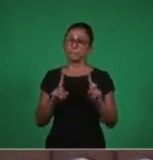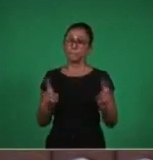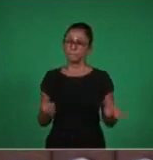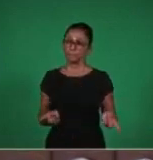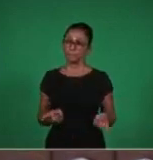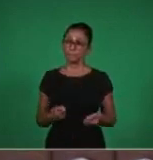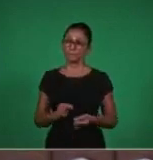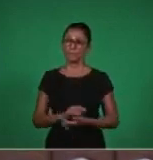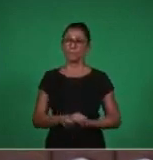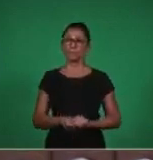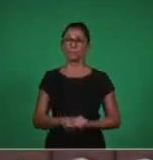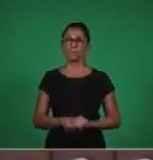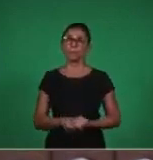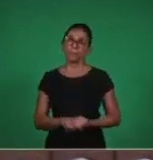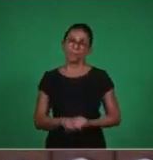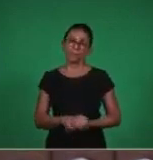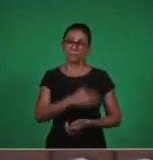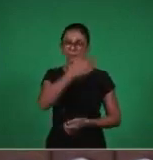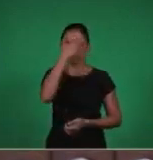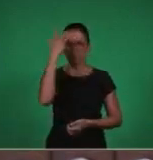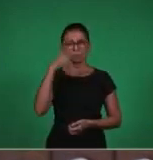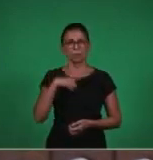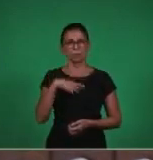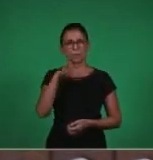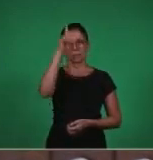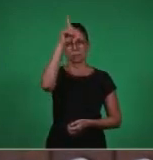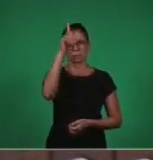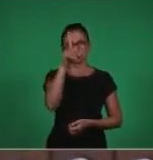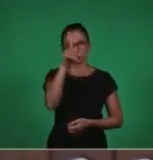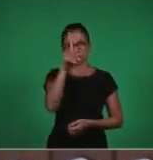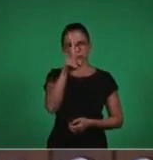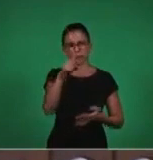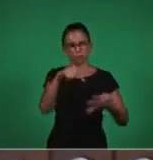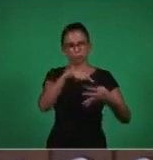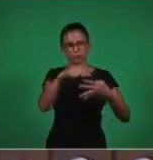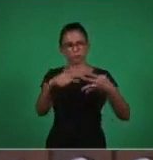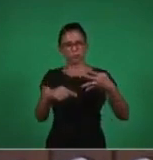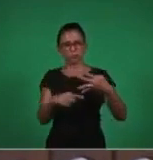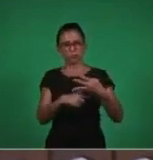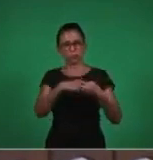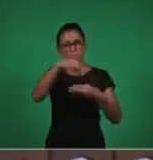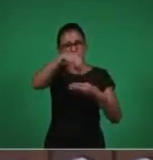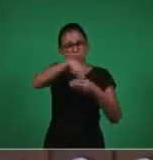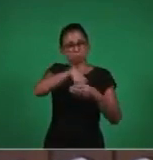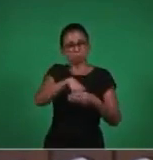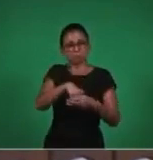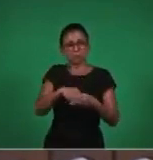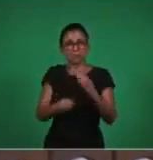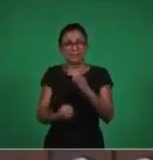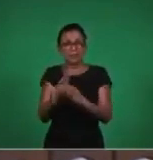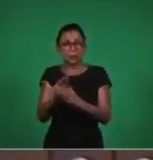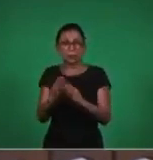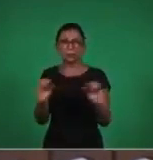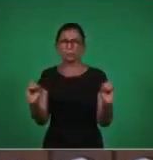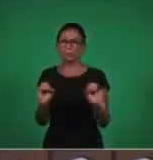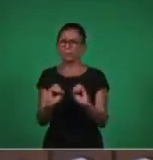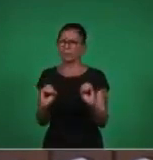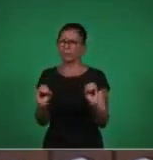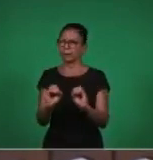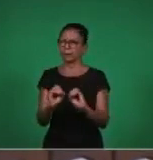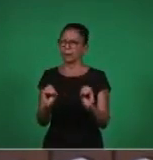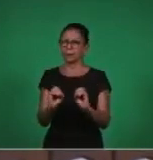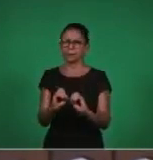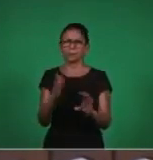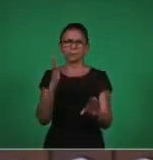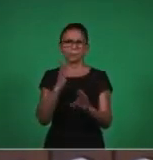nessa quarta medida. Ele criou, não criou nada. Ele descobriu os fenômenos, alguns que estão